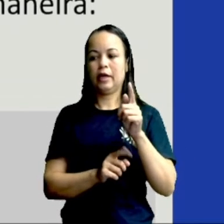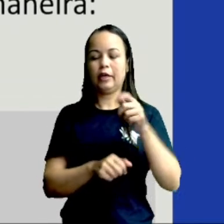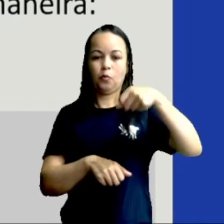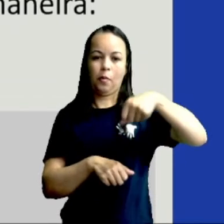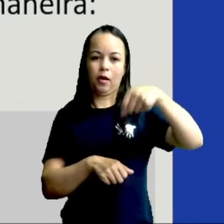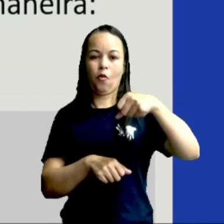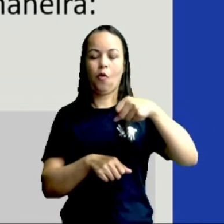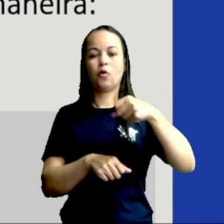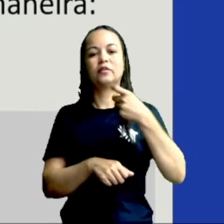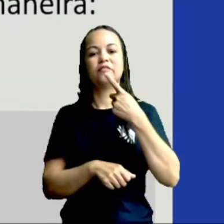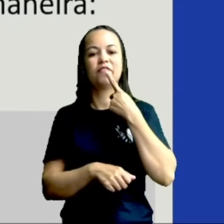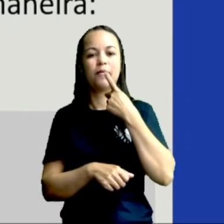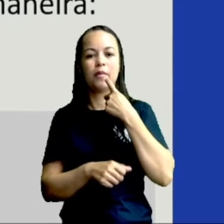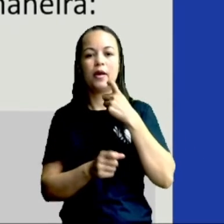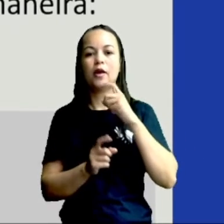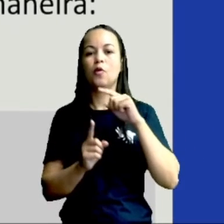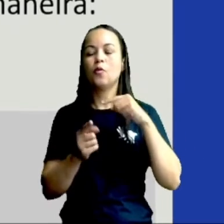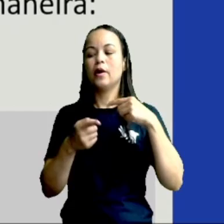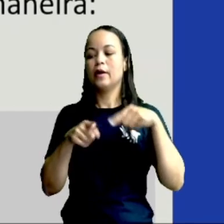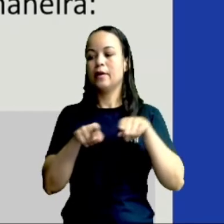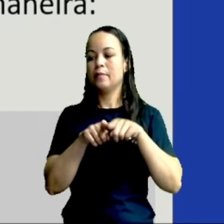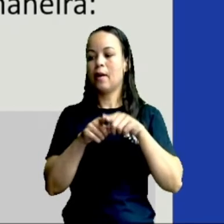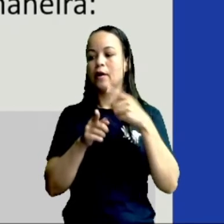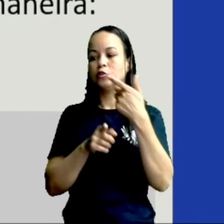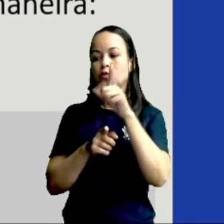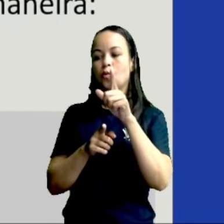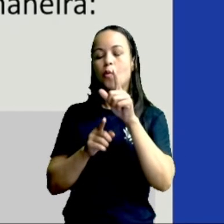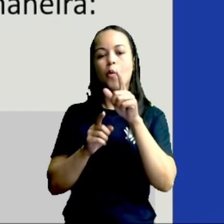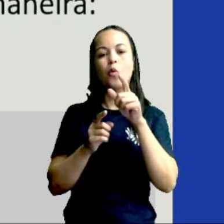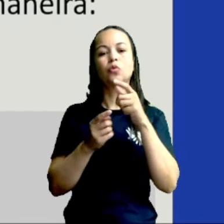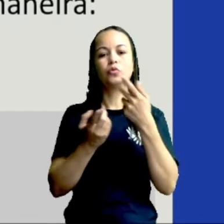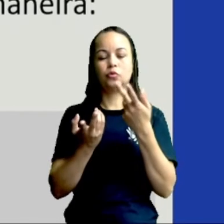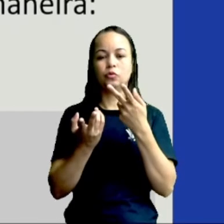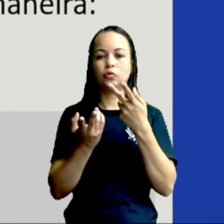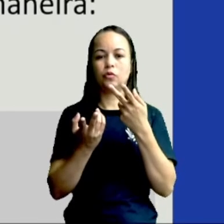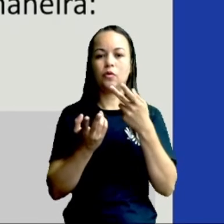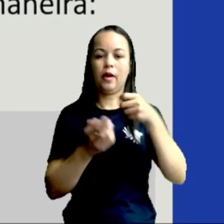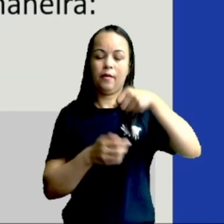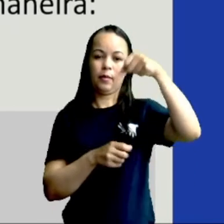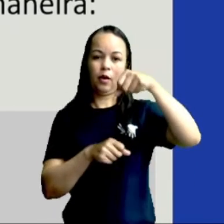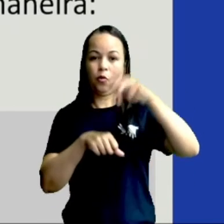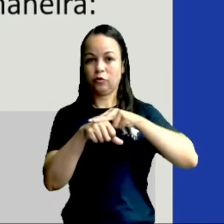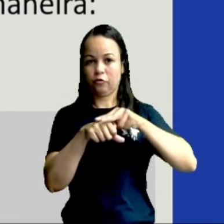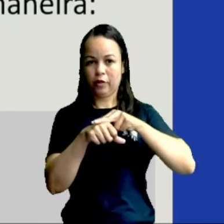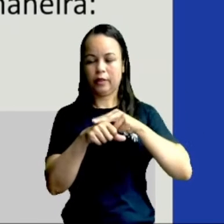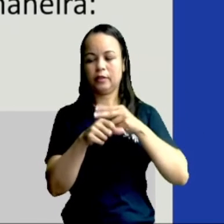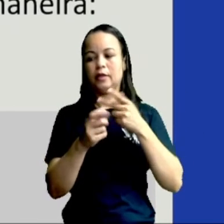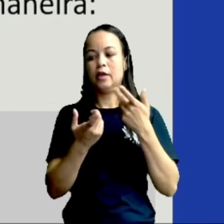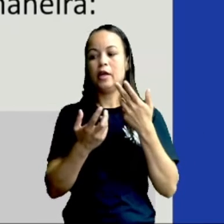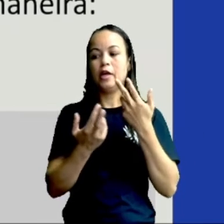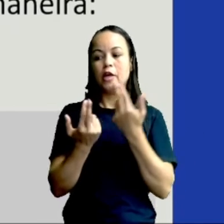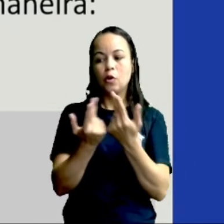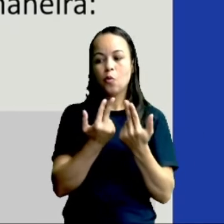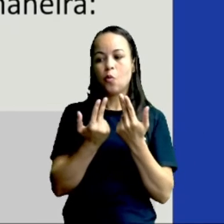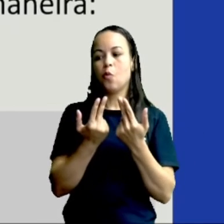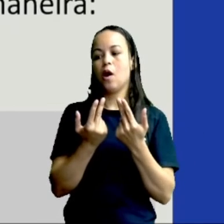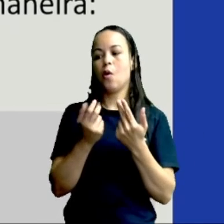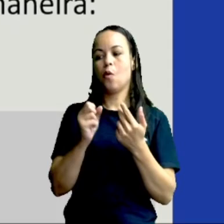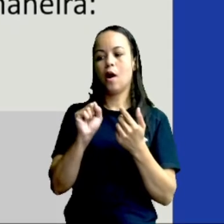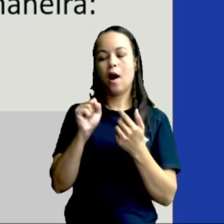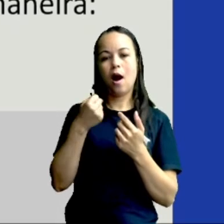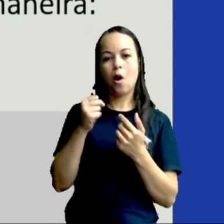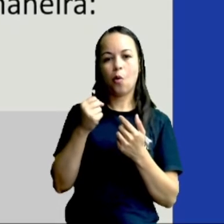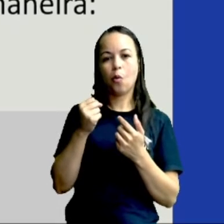vermelho, mais o tracinho, né, que indica aí o outro pacote verde, que eu não sei o valor. Igual a 8 quilogramas, que é do pacote